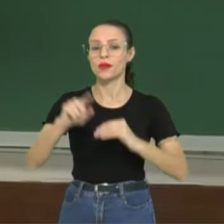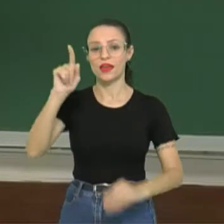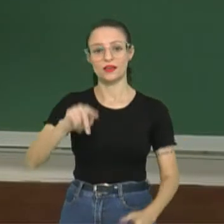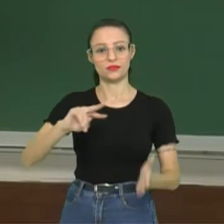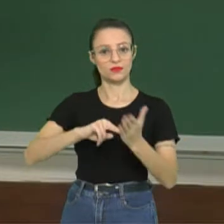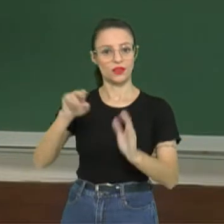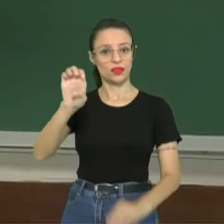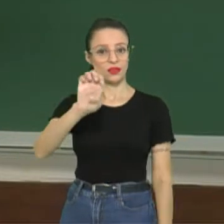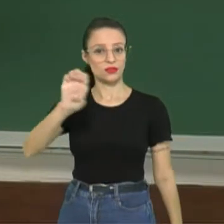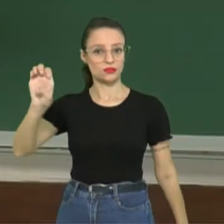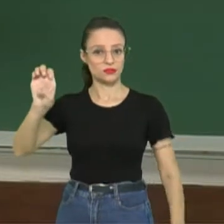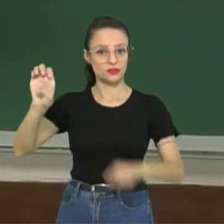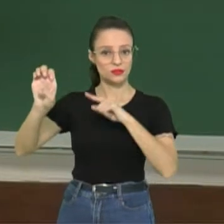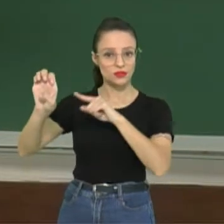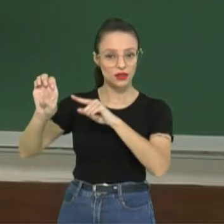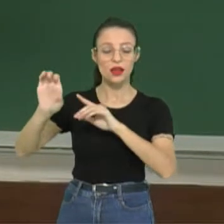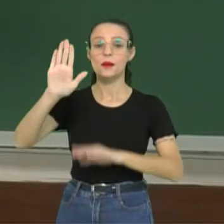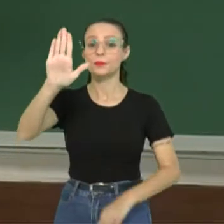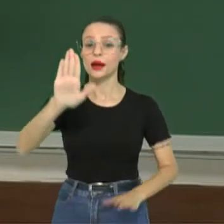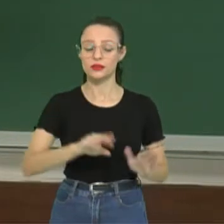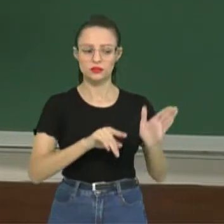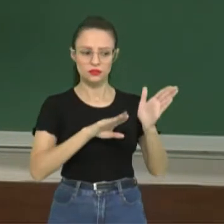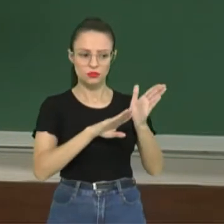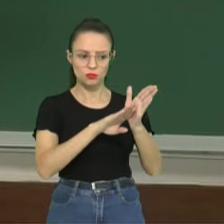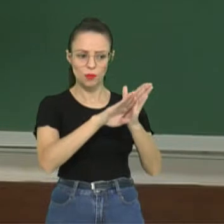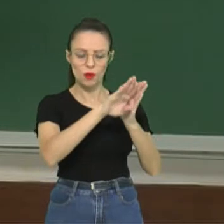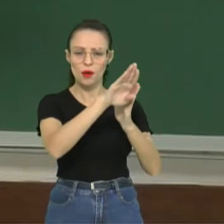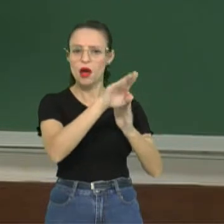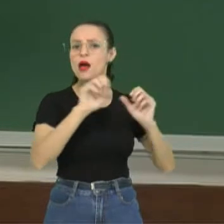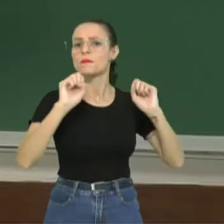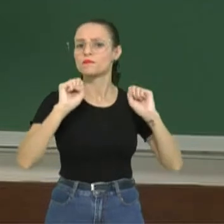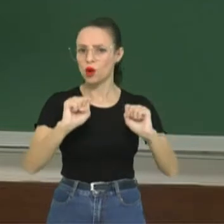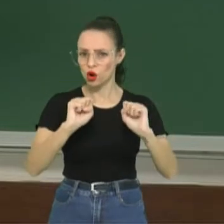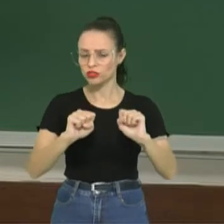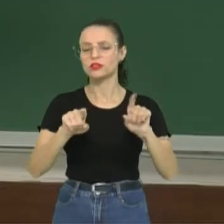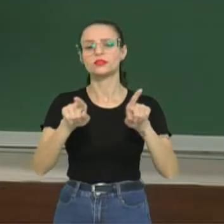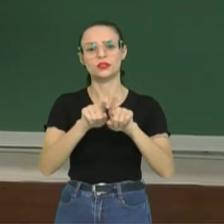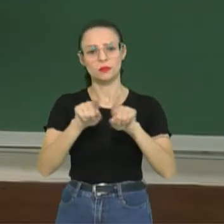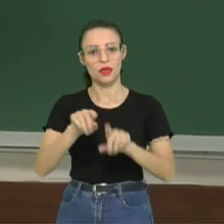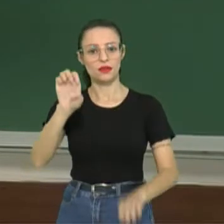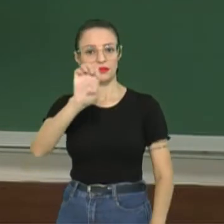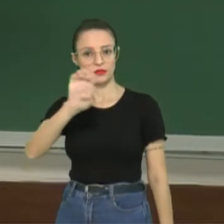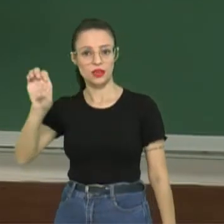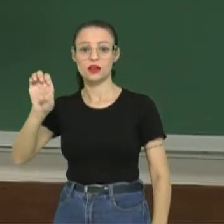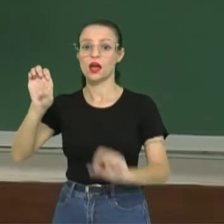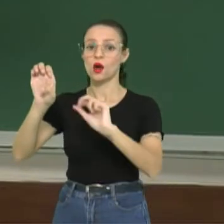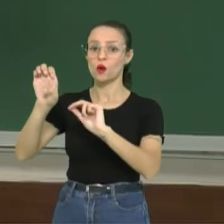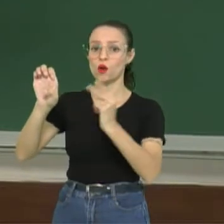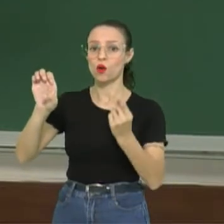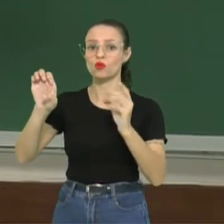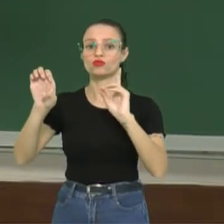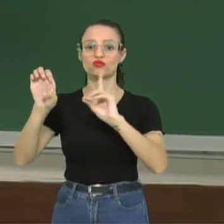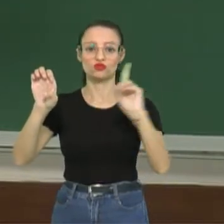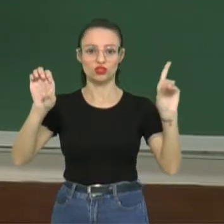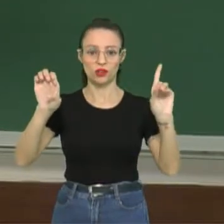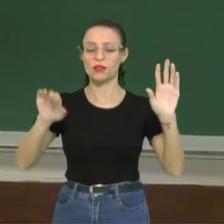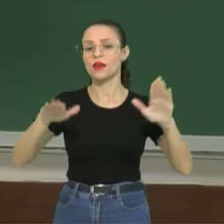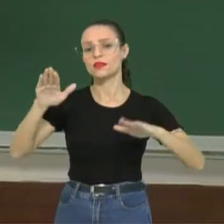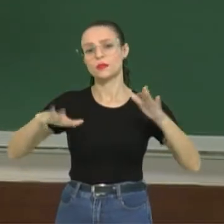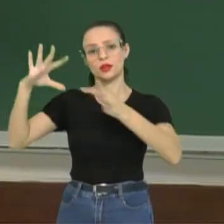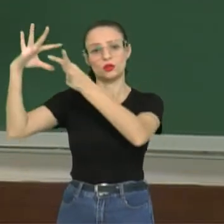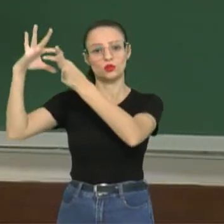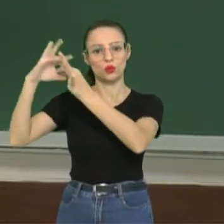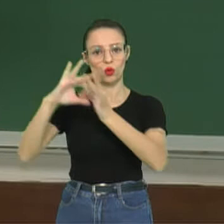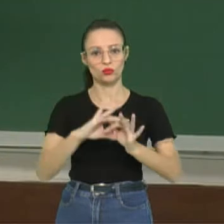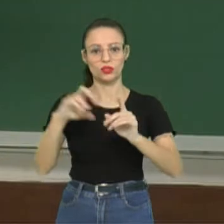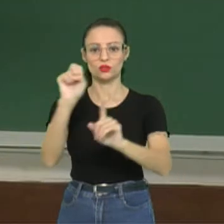esquerda tá no entanto pensamento Progressista ele pode também ser de esquerda ou de direita de dependendo aí do